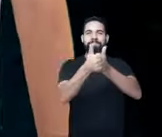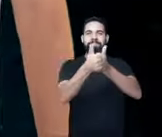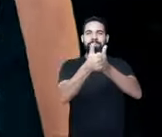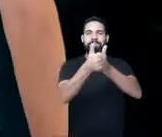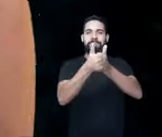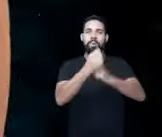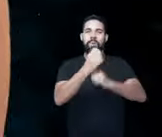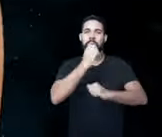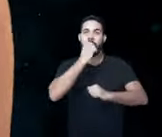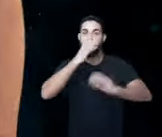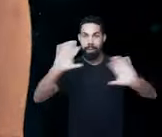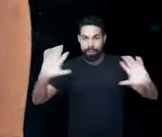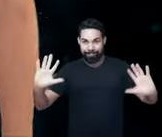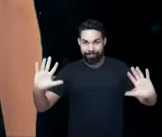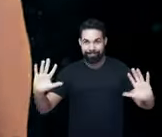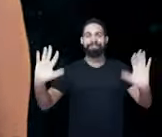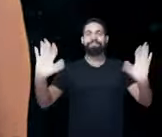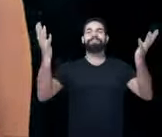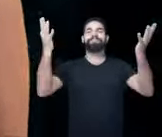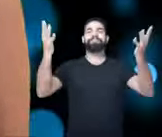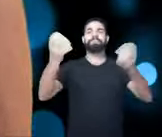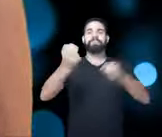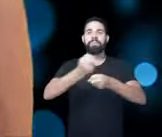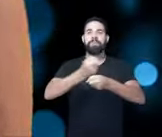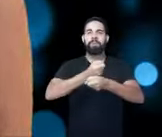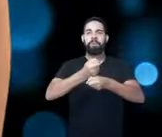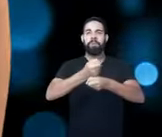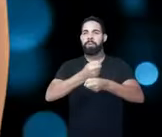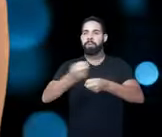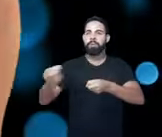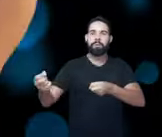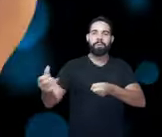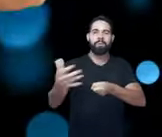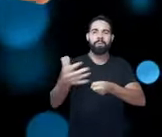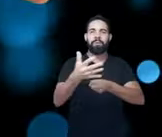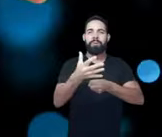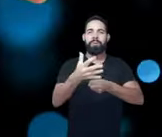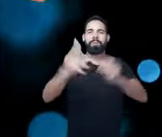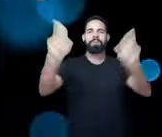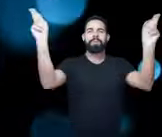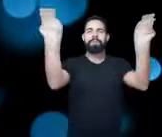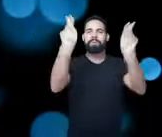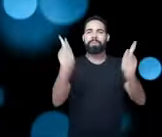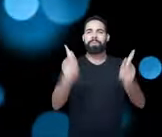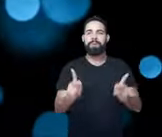festas. Que o ano novo seja leve e cheio de